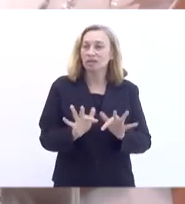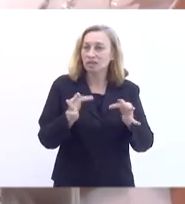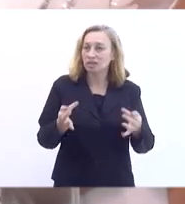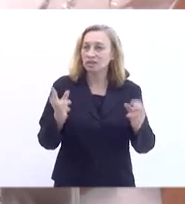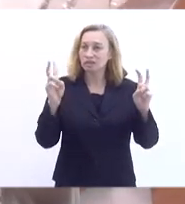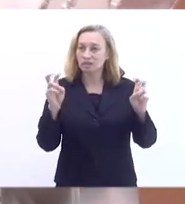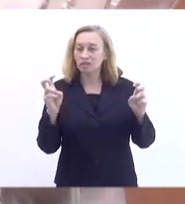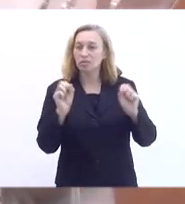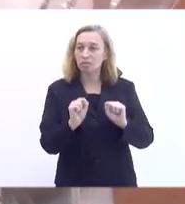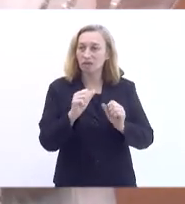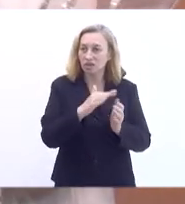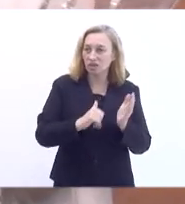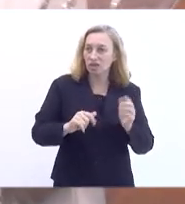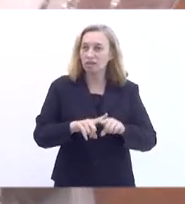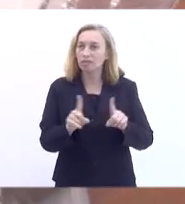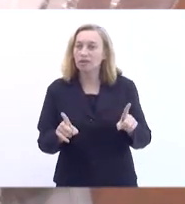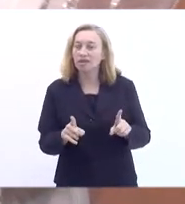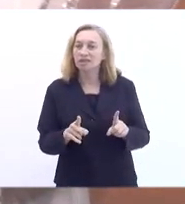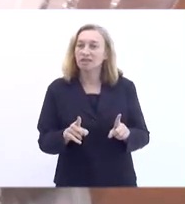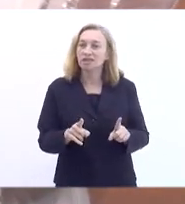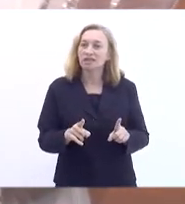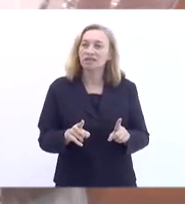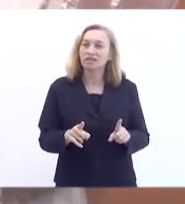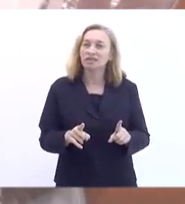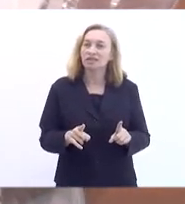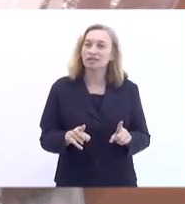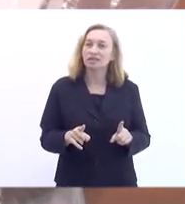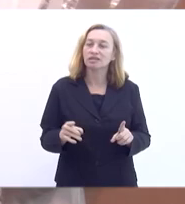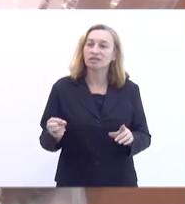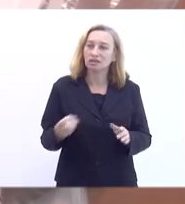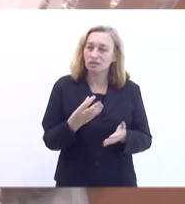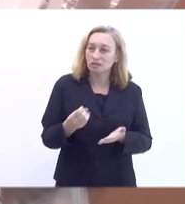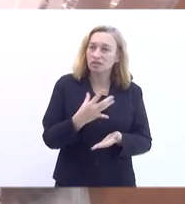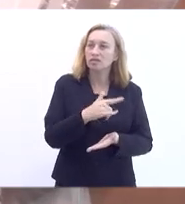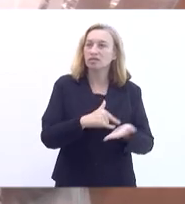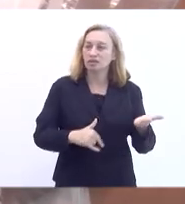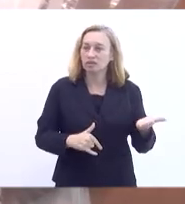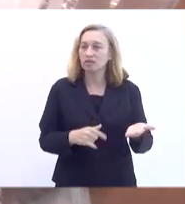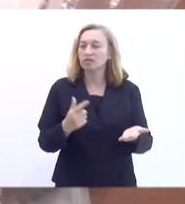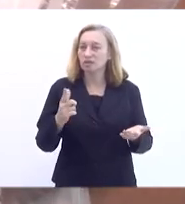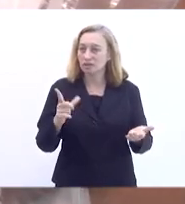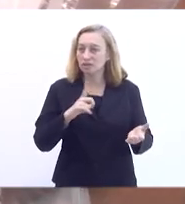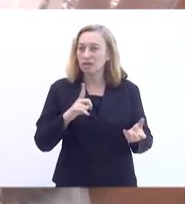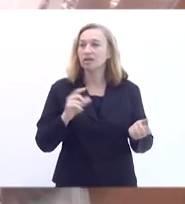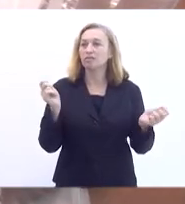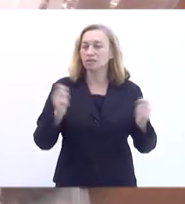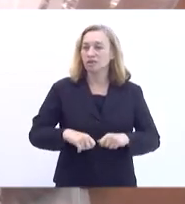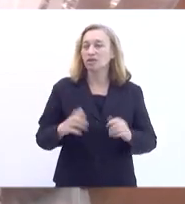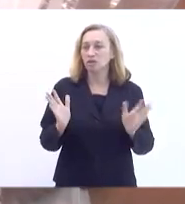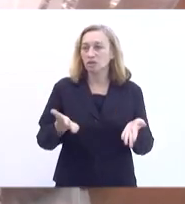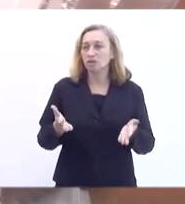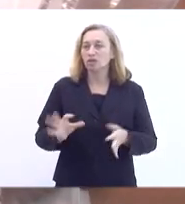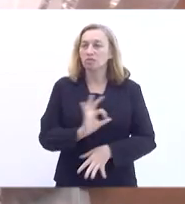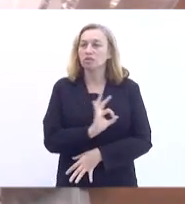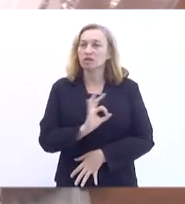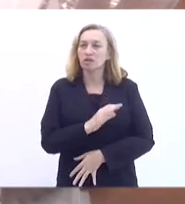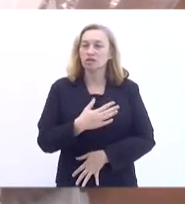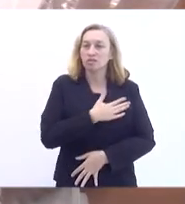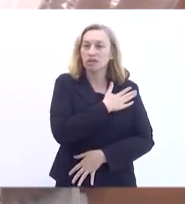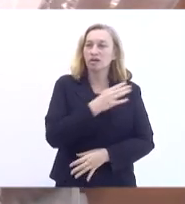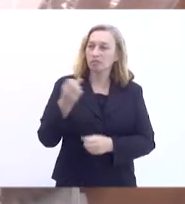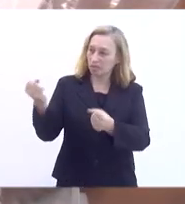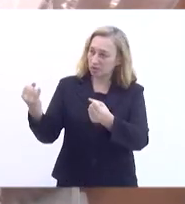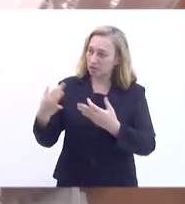pudessem ser tirado Mas se não der que seja muito da nova certidão para gente se existe a possibilidade hoje para Polícia Militar vocês podem